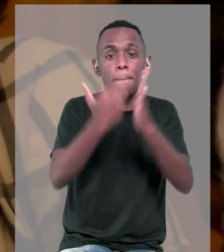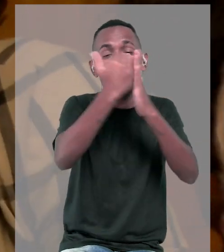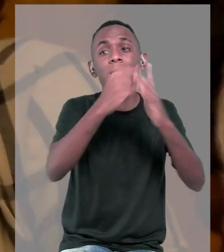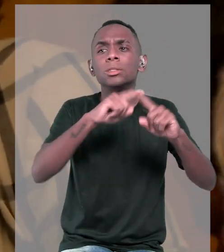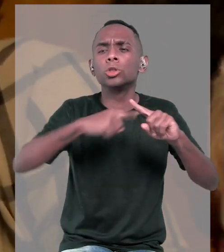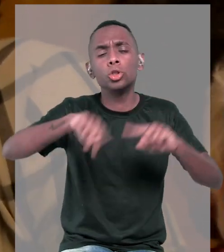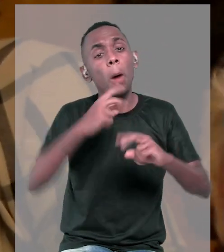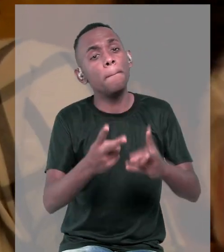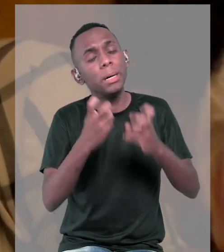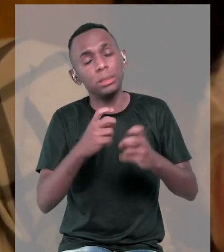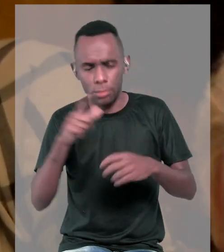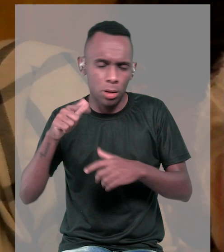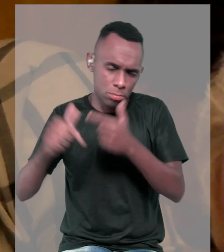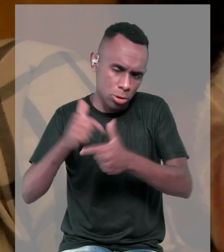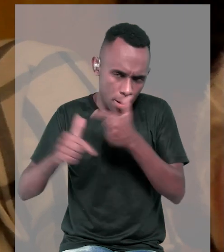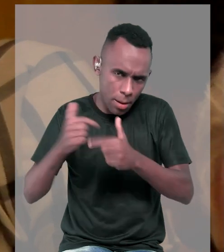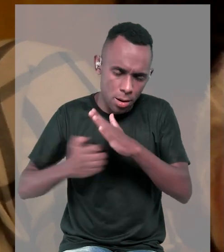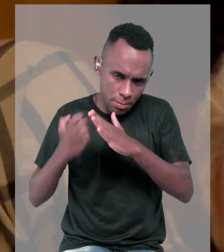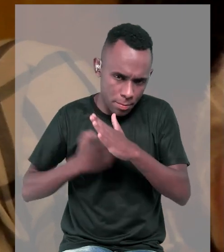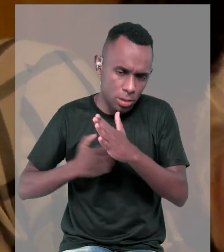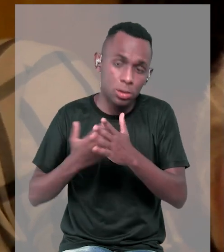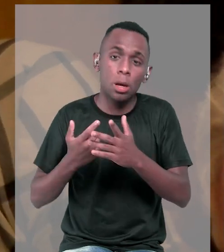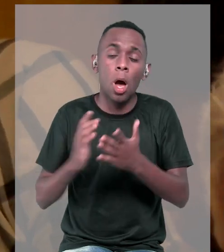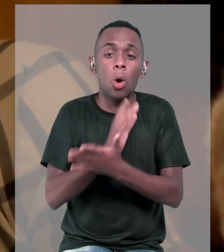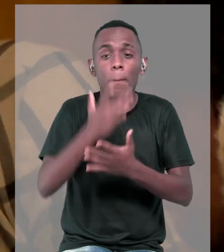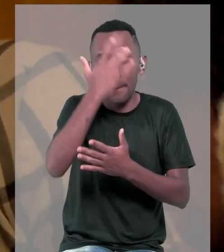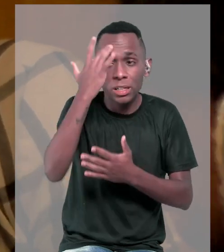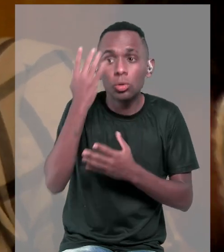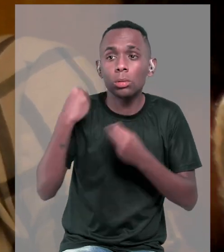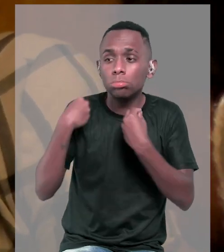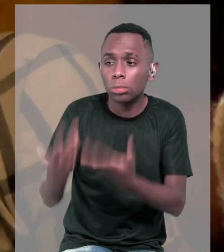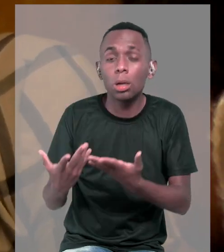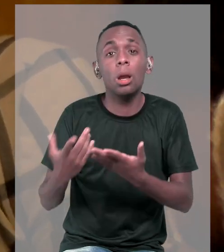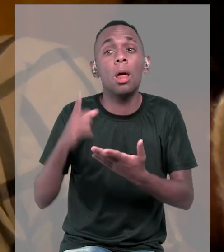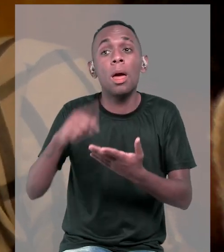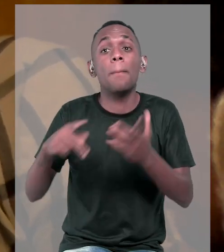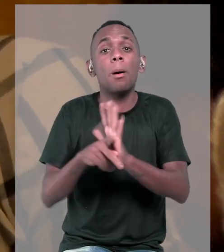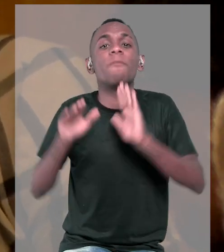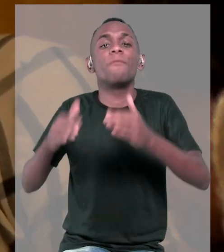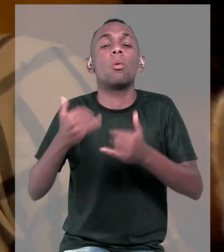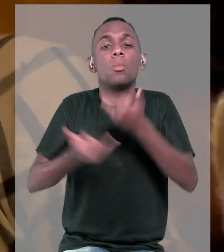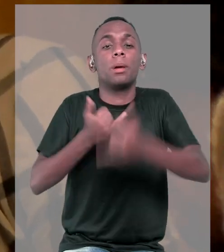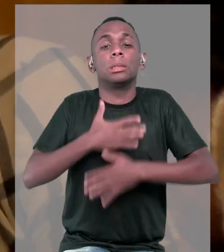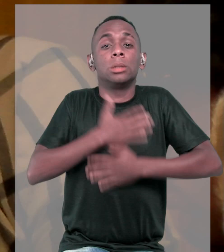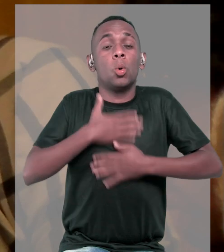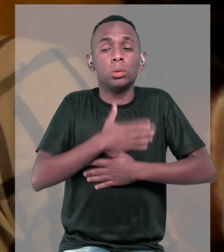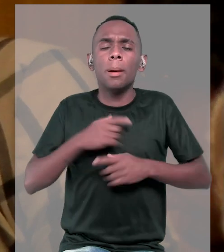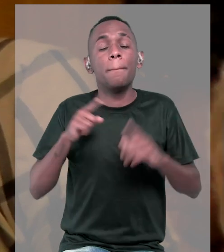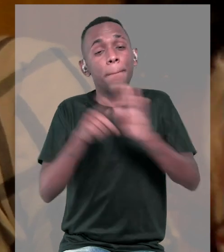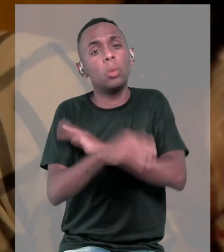editora, autores entregando livros onde a perspectiva é a do entretenimento. Então, minha pergunta é, para onde